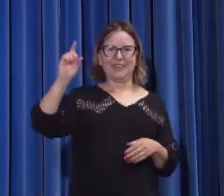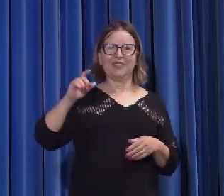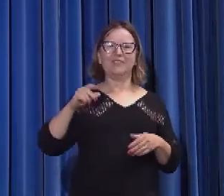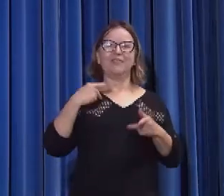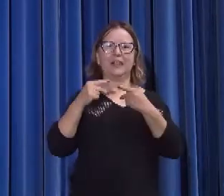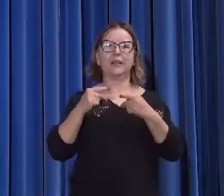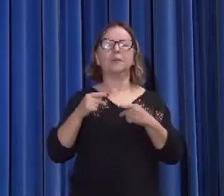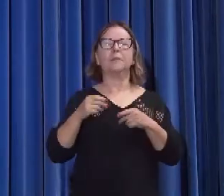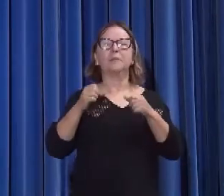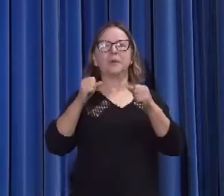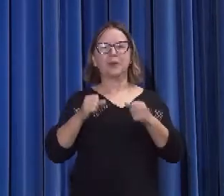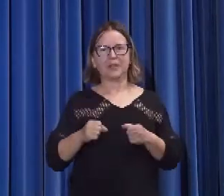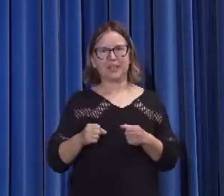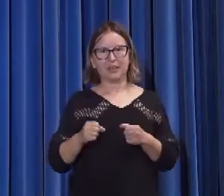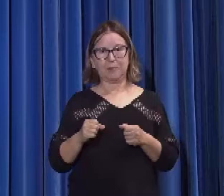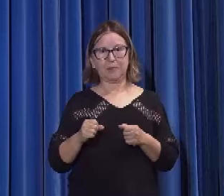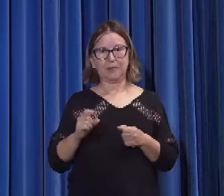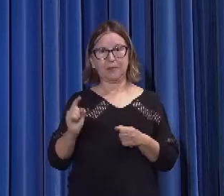desculpa,